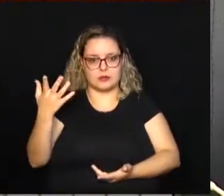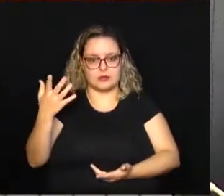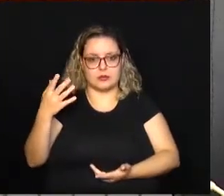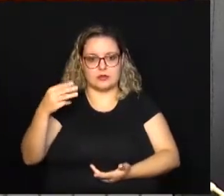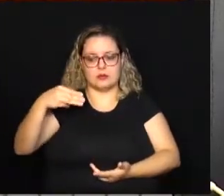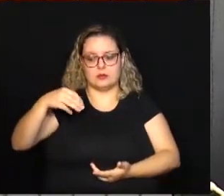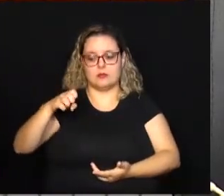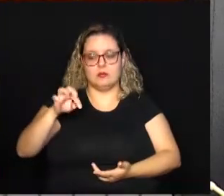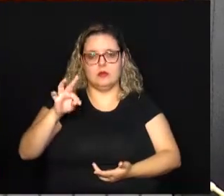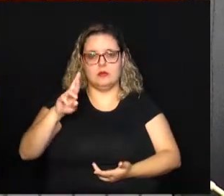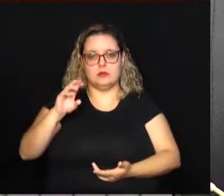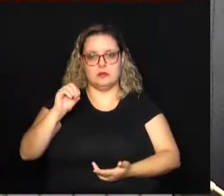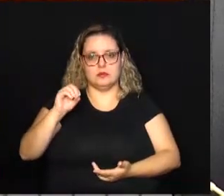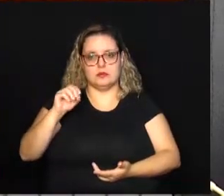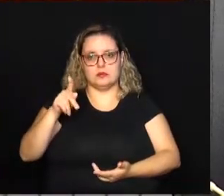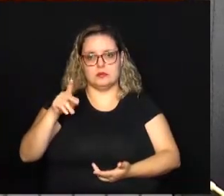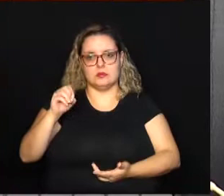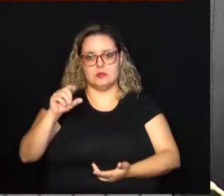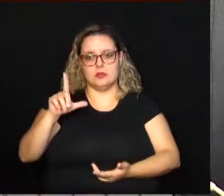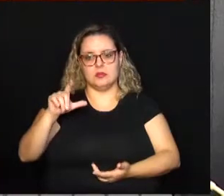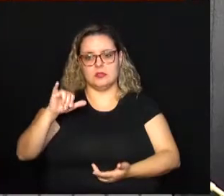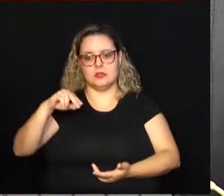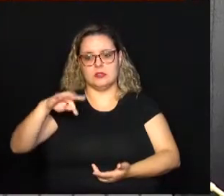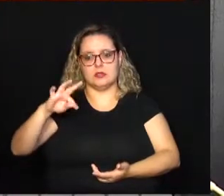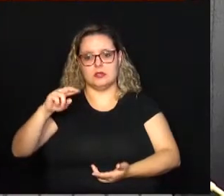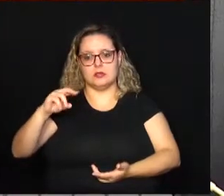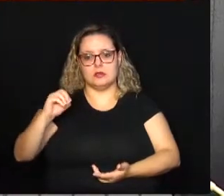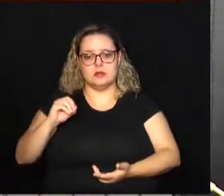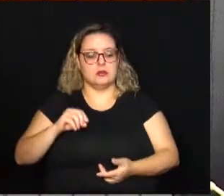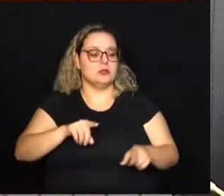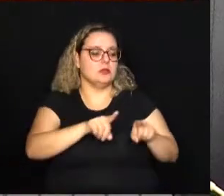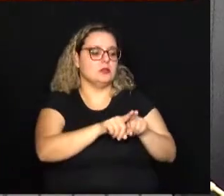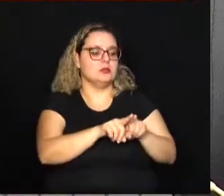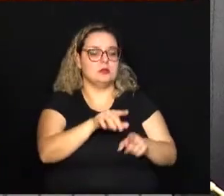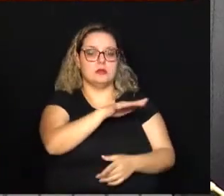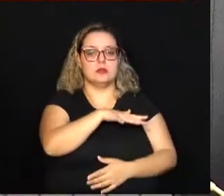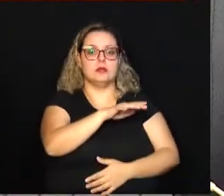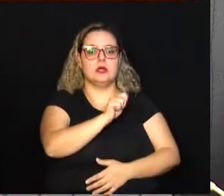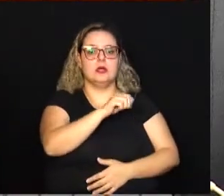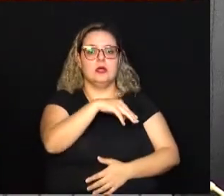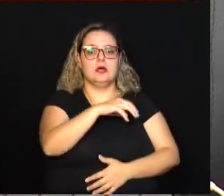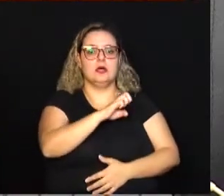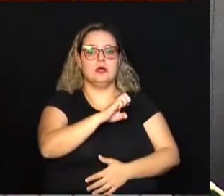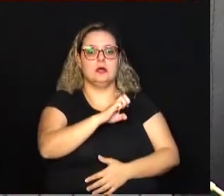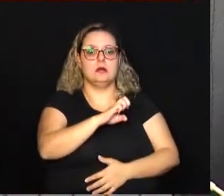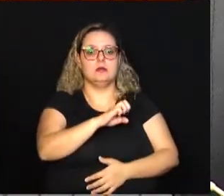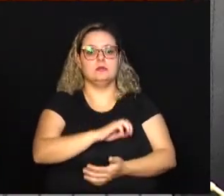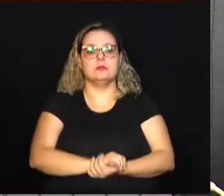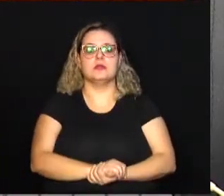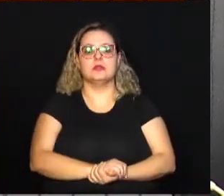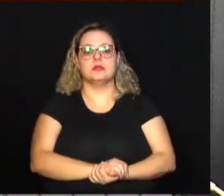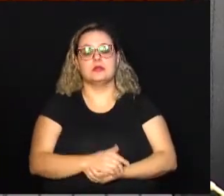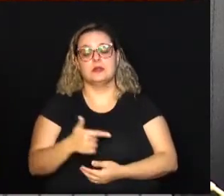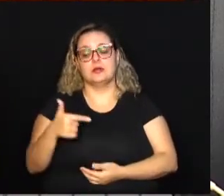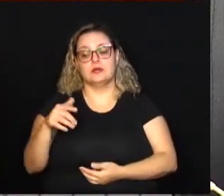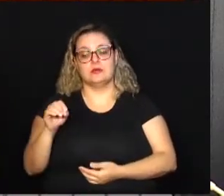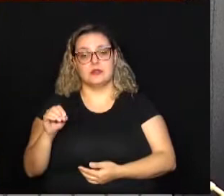AME, que seria adequada para receber esses leitos, e também mais 20